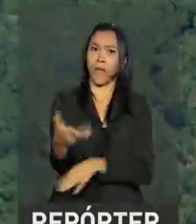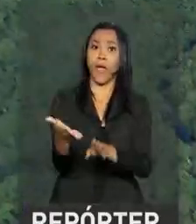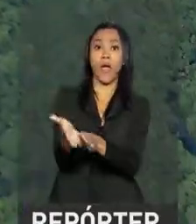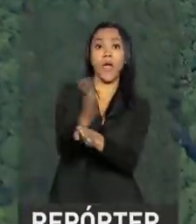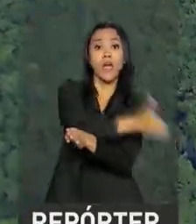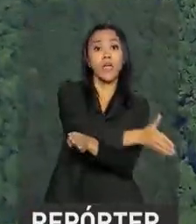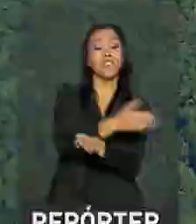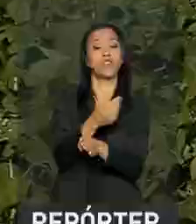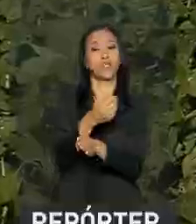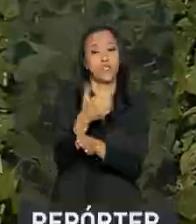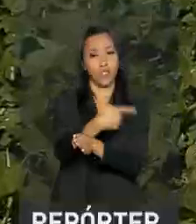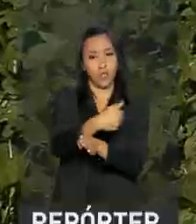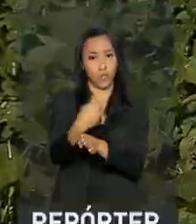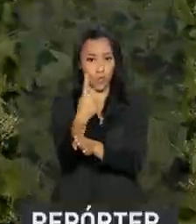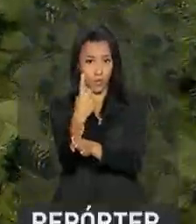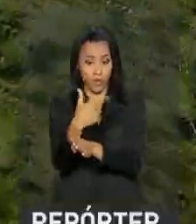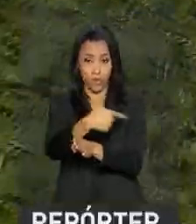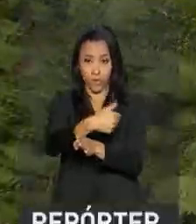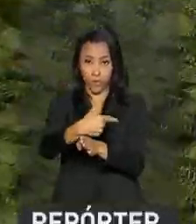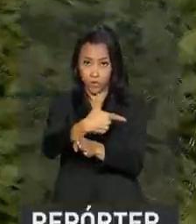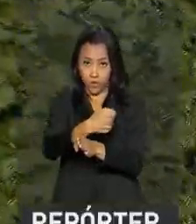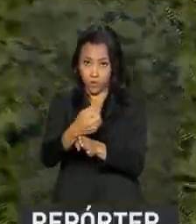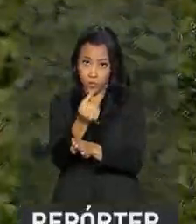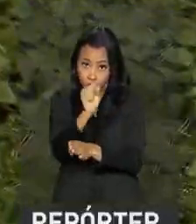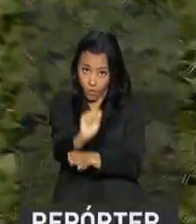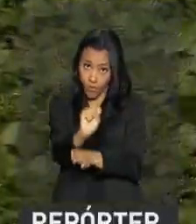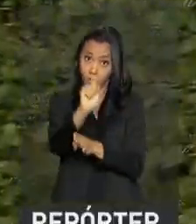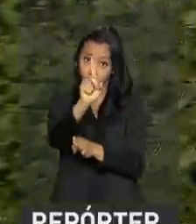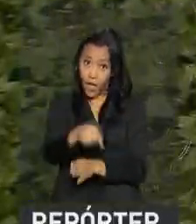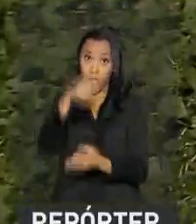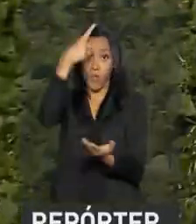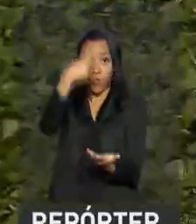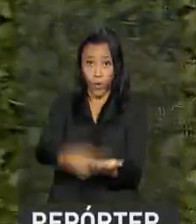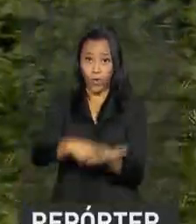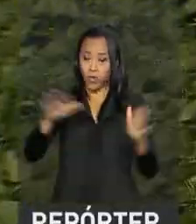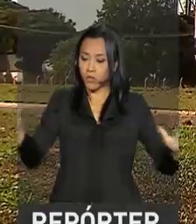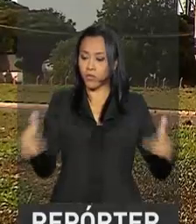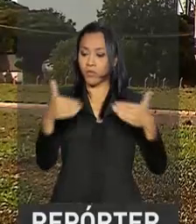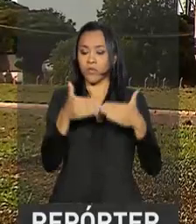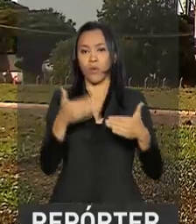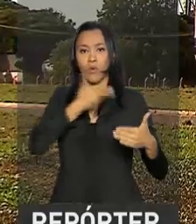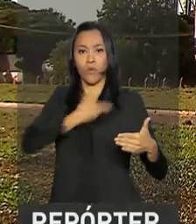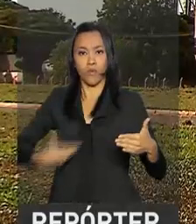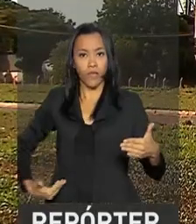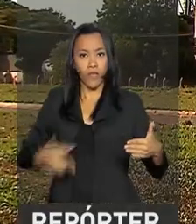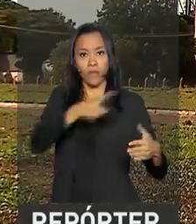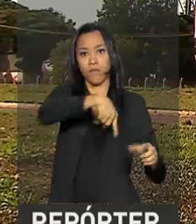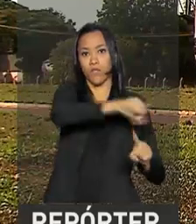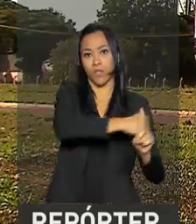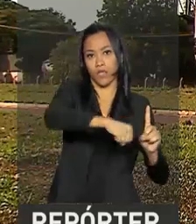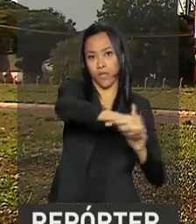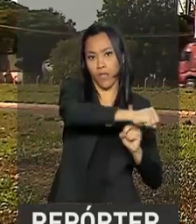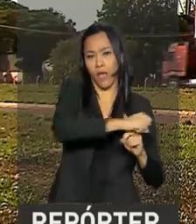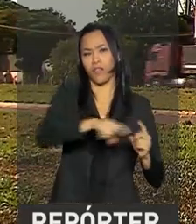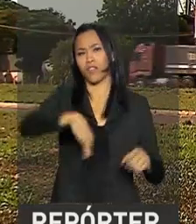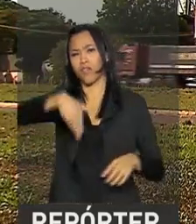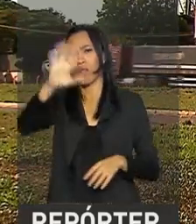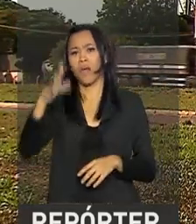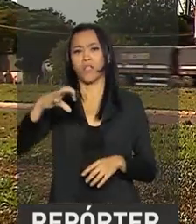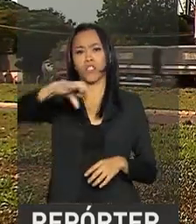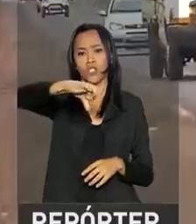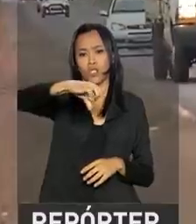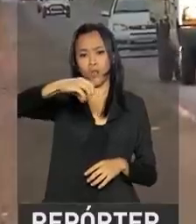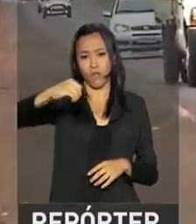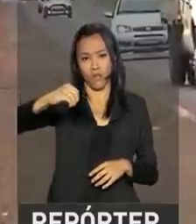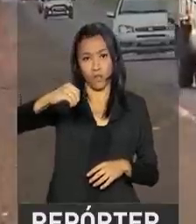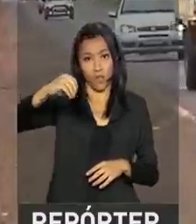é o que propõe a moratória do grão acordo feito entre a sociedade civil governo e mais de 90% das empresas